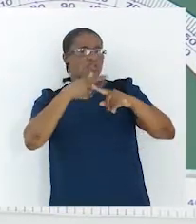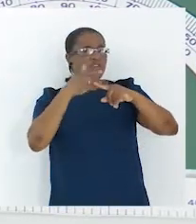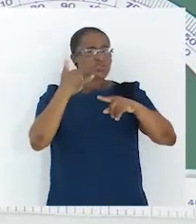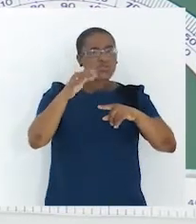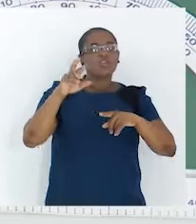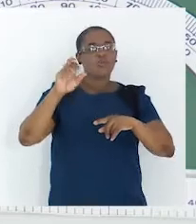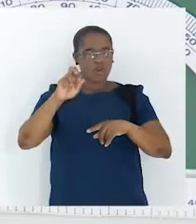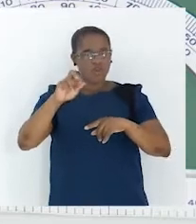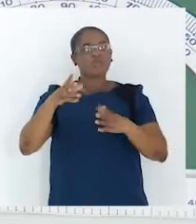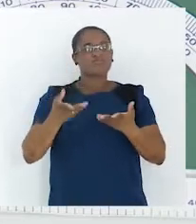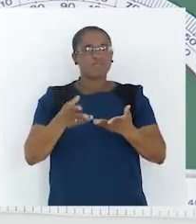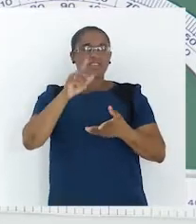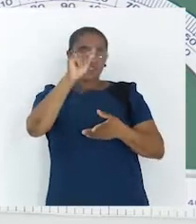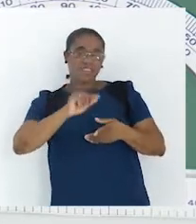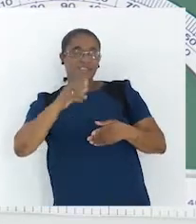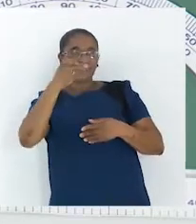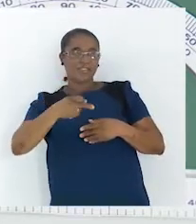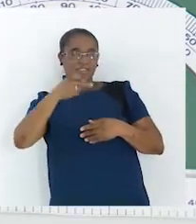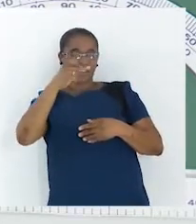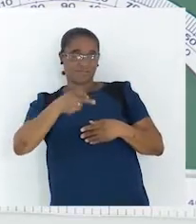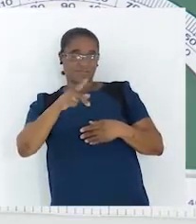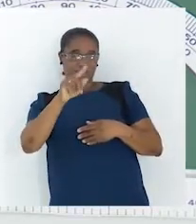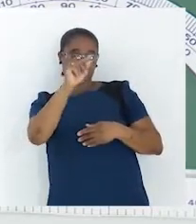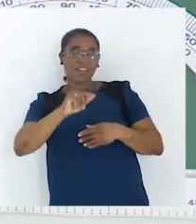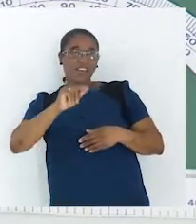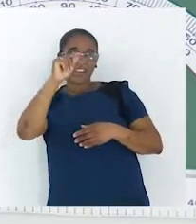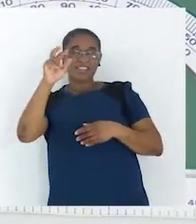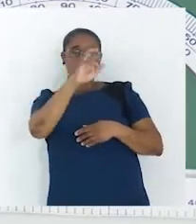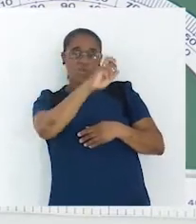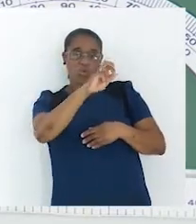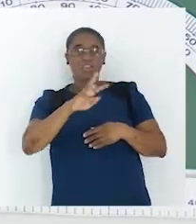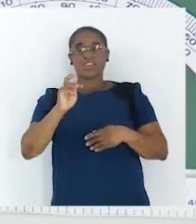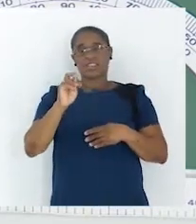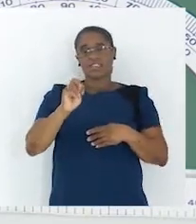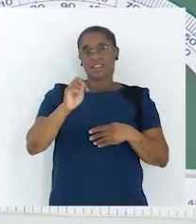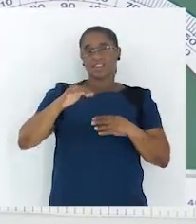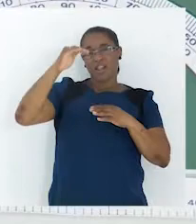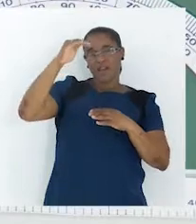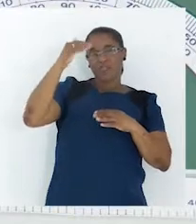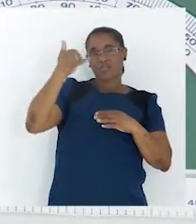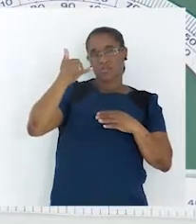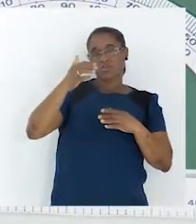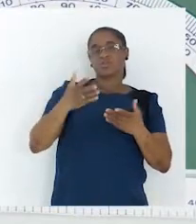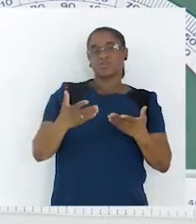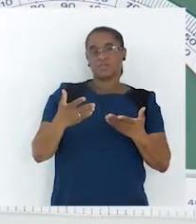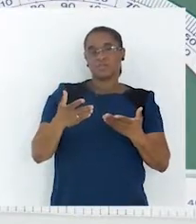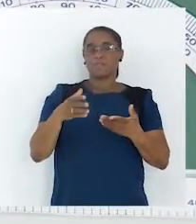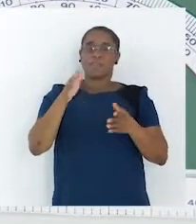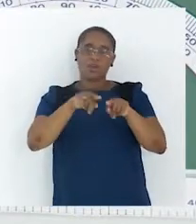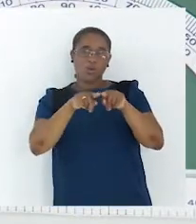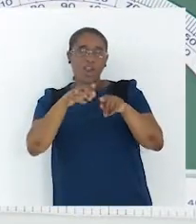ficamos com raiz ainda estou Oi 3 elevado a 2 3 ao quadrado